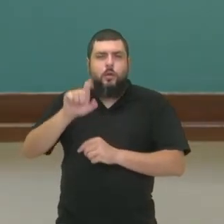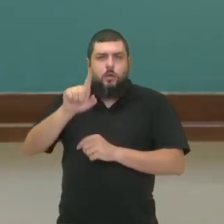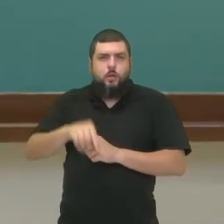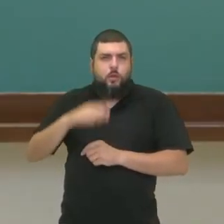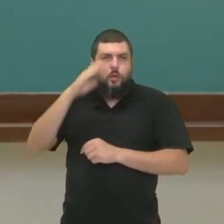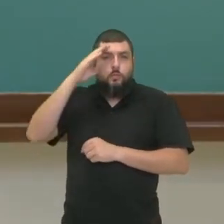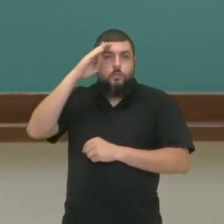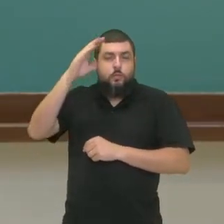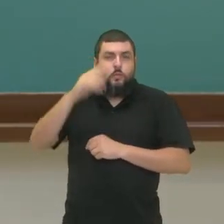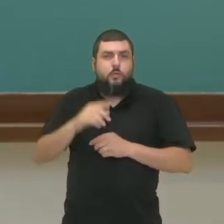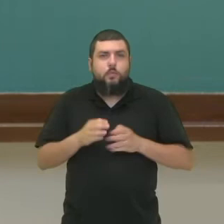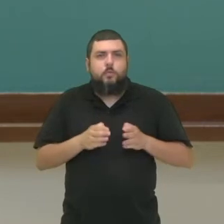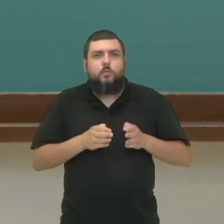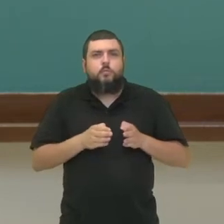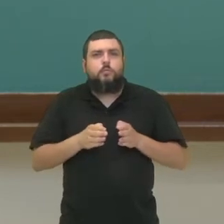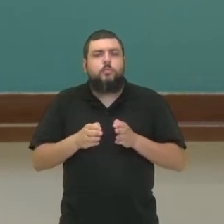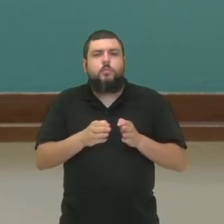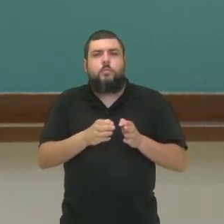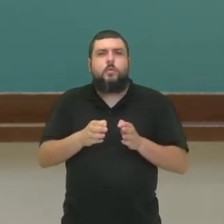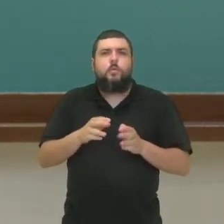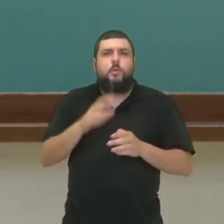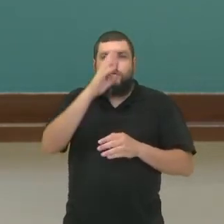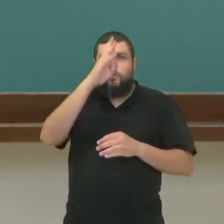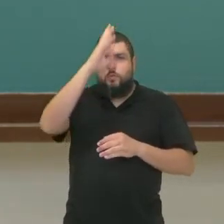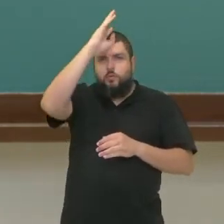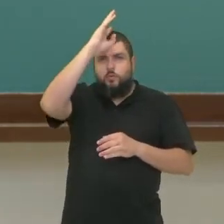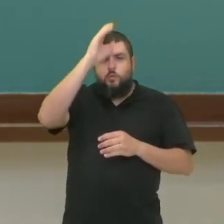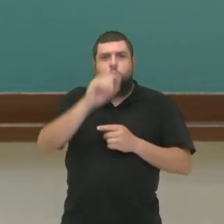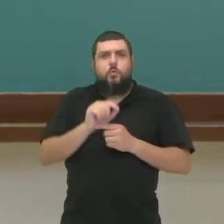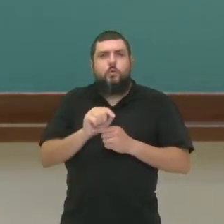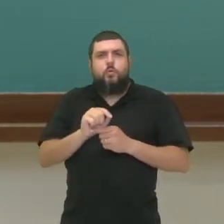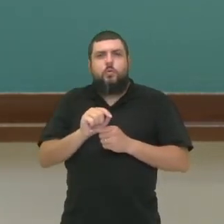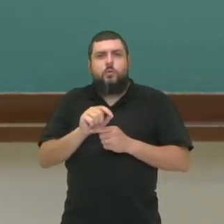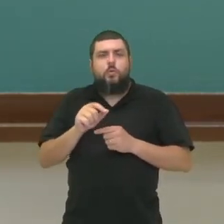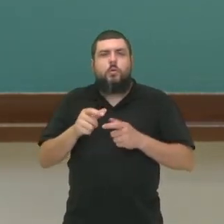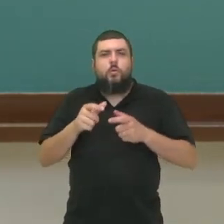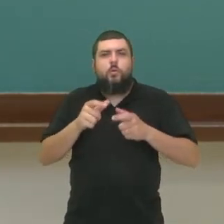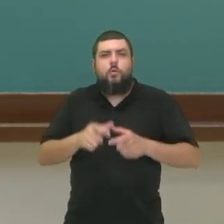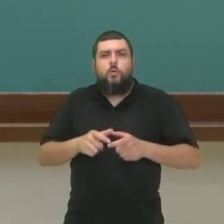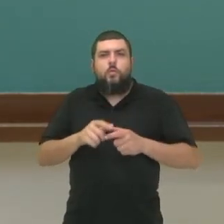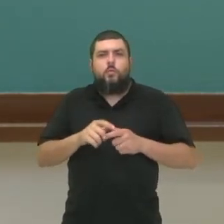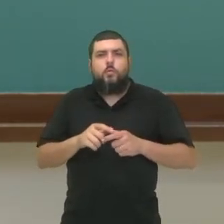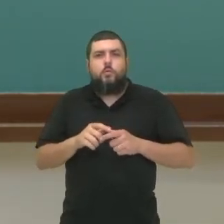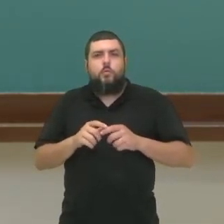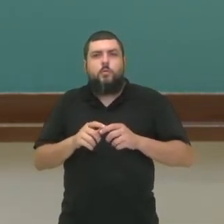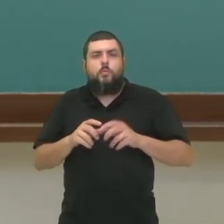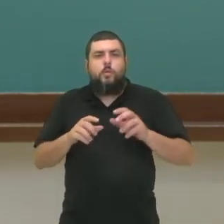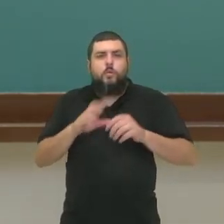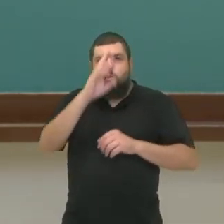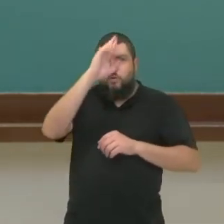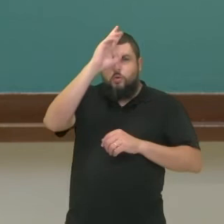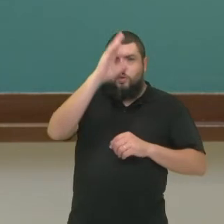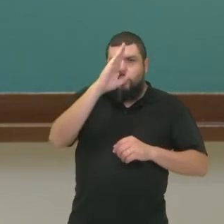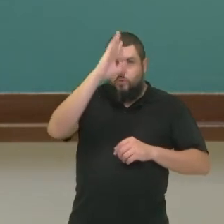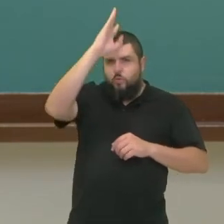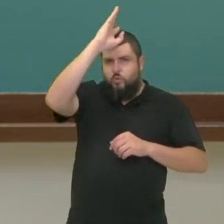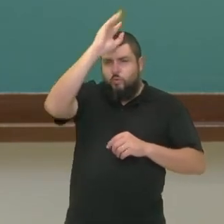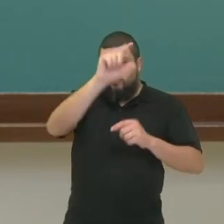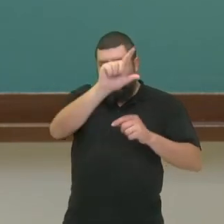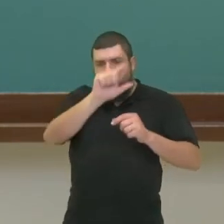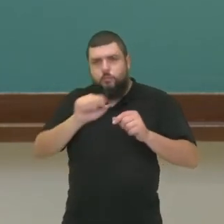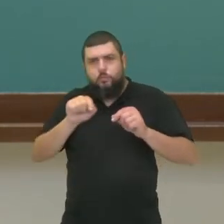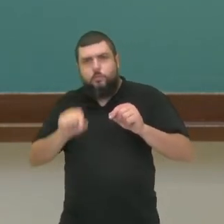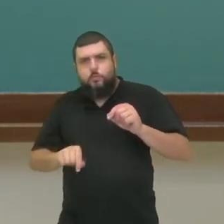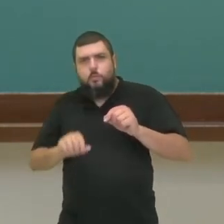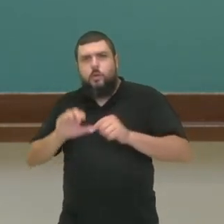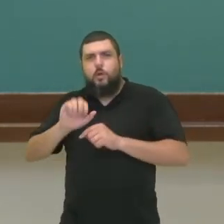principal estrada da Roma Antiga, que ligava a região da Roma até Capua. Tem várias versões, viu, sobre isso. Ah, professor, eu ouvi